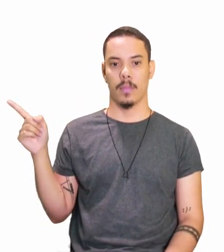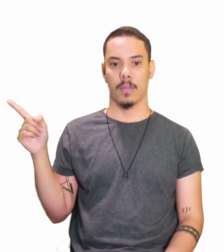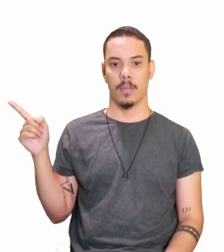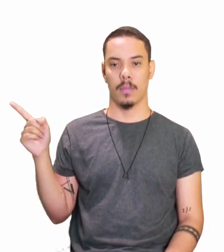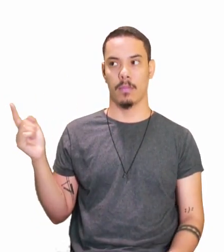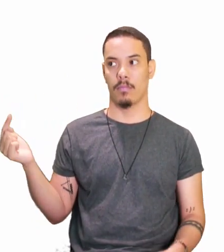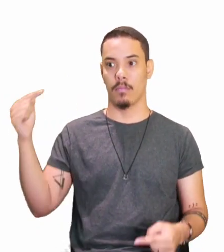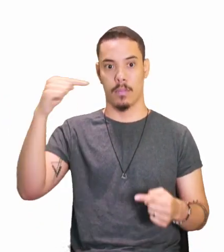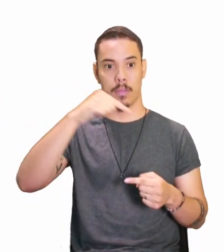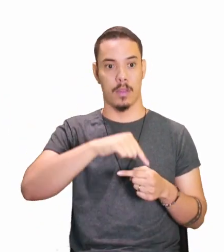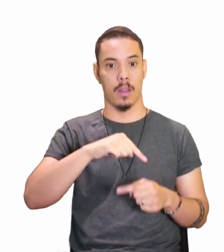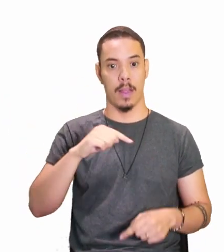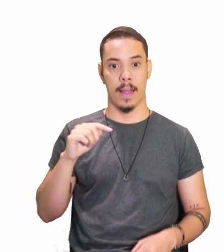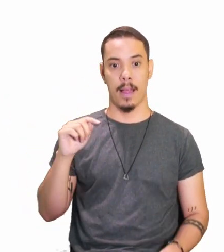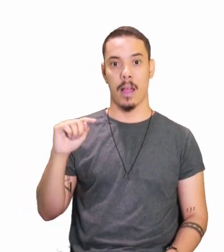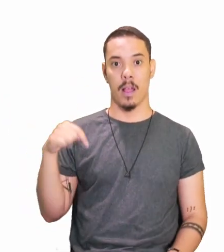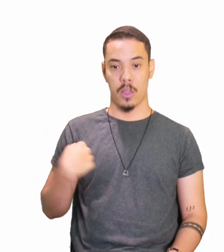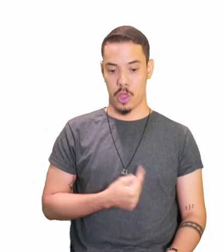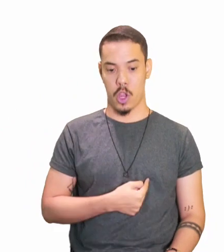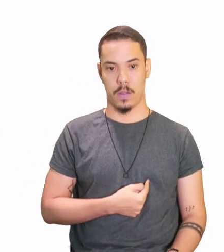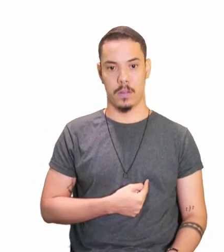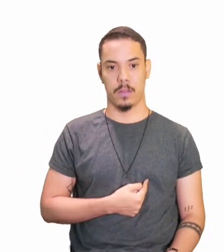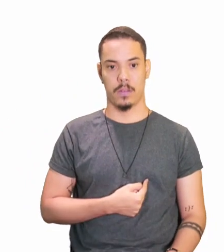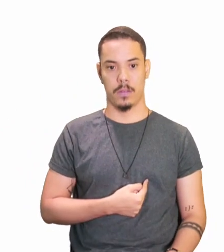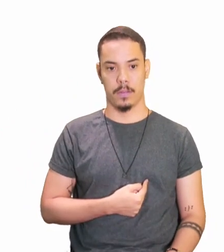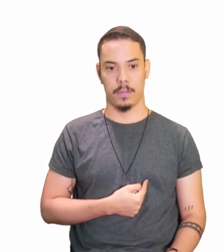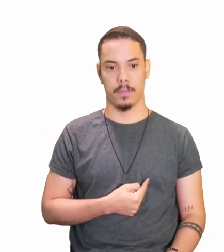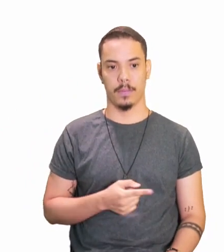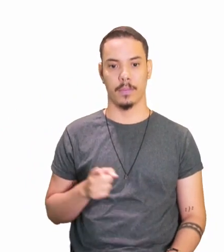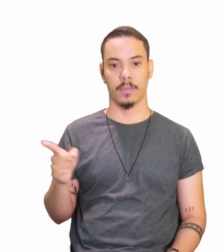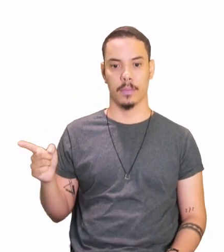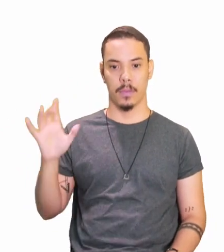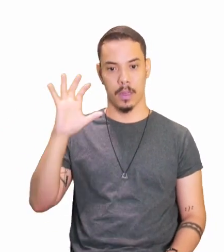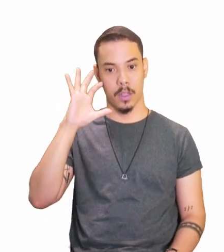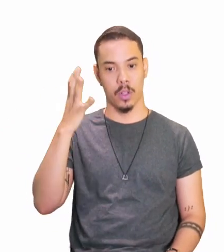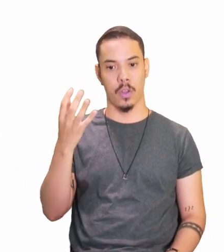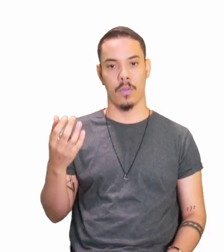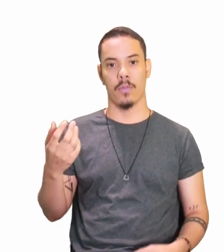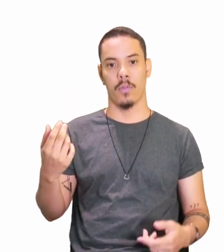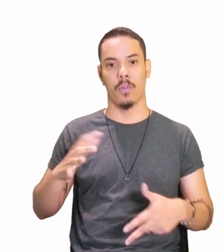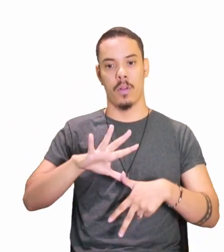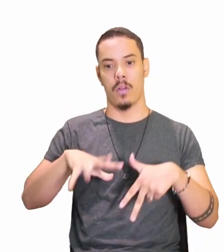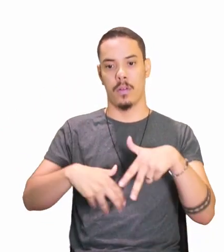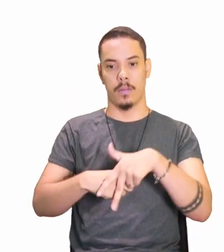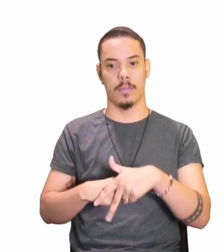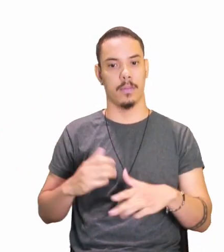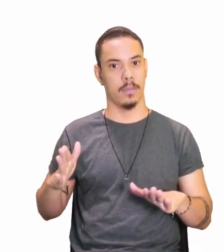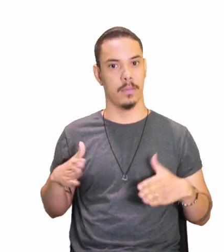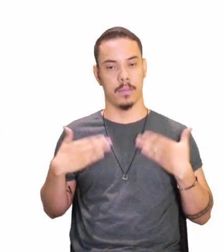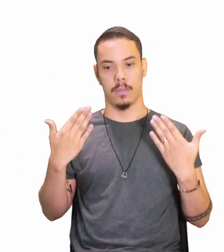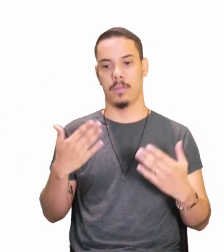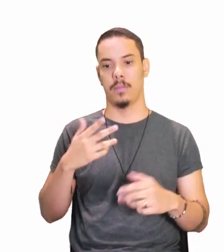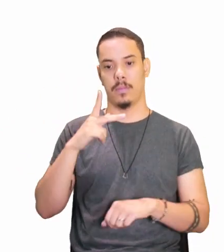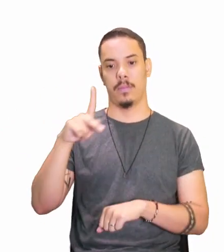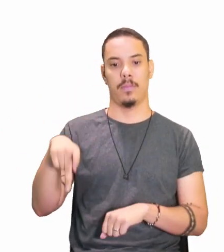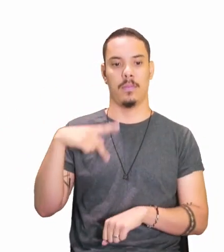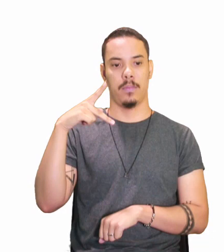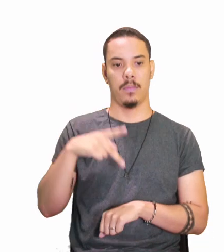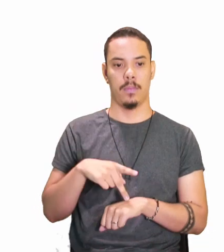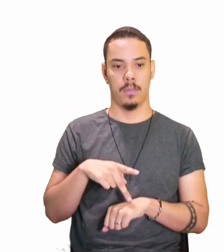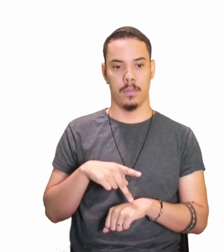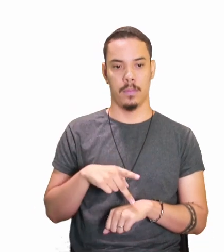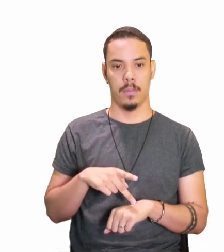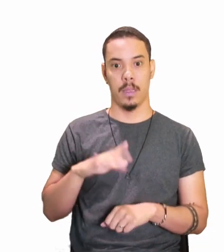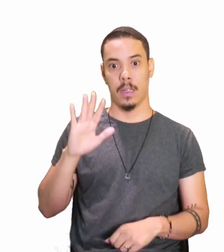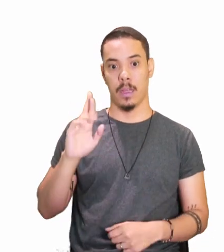resolver? Nós. A revelação de novos casos de corrupção indignará, ó, quem? O